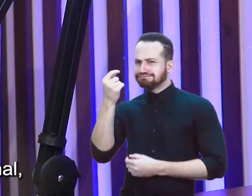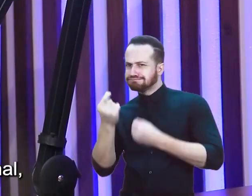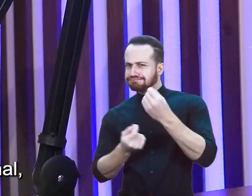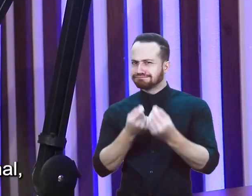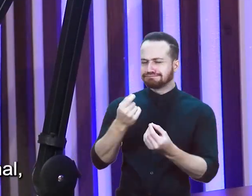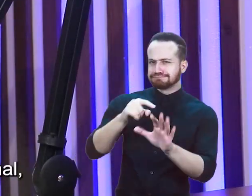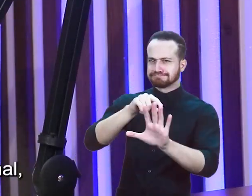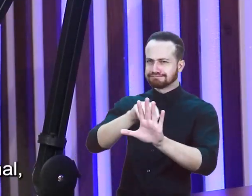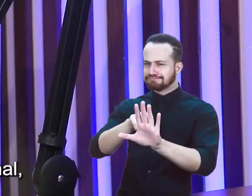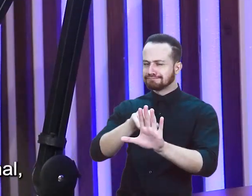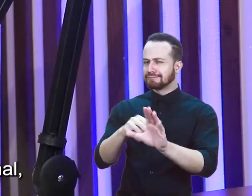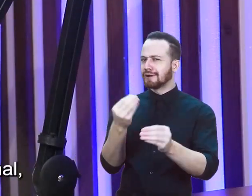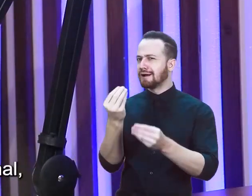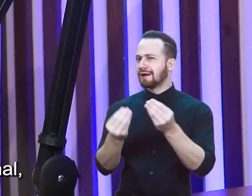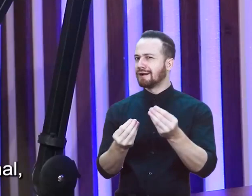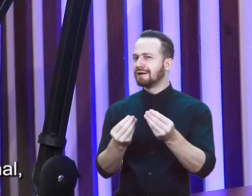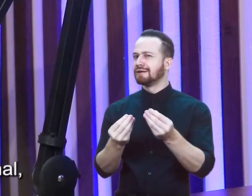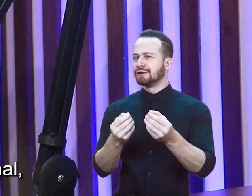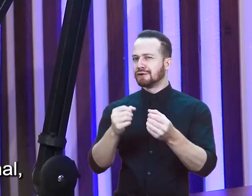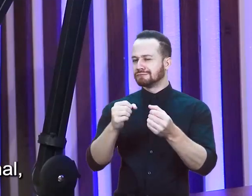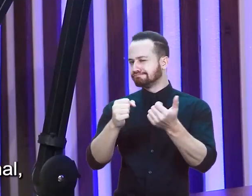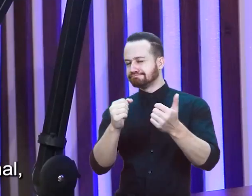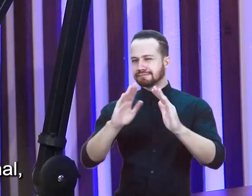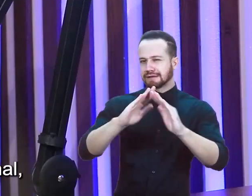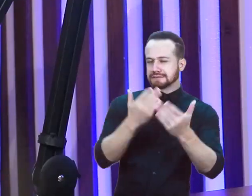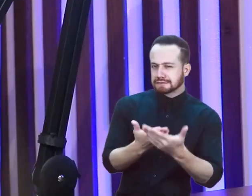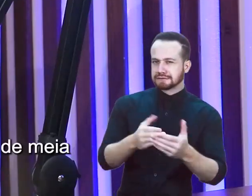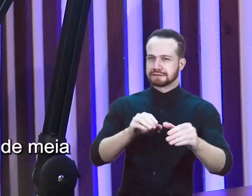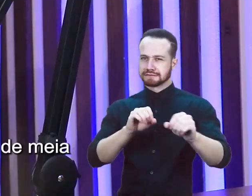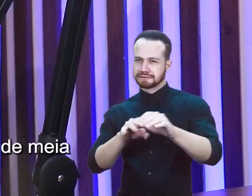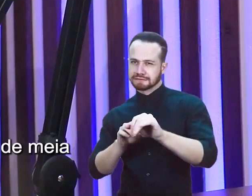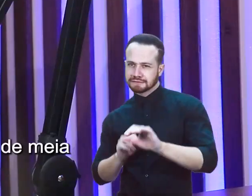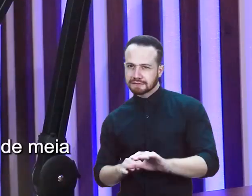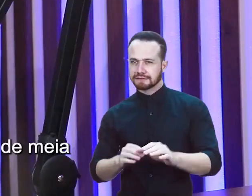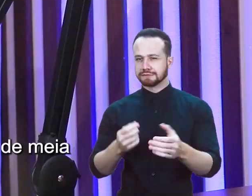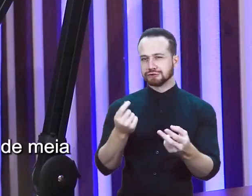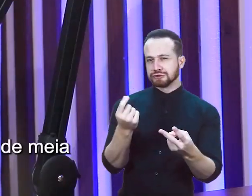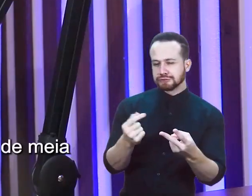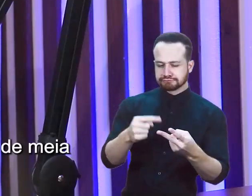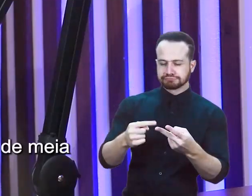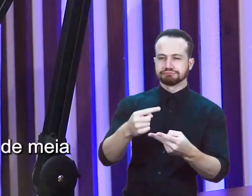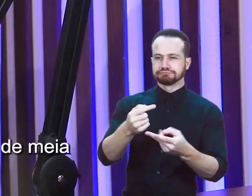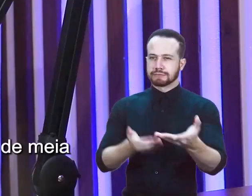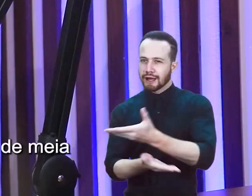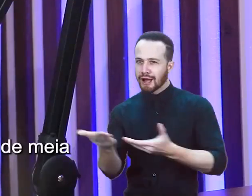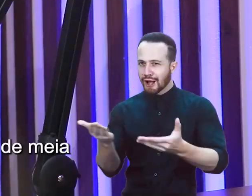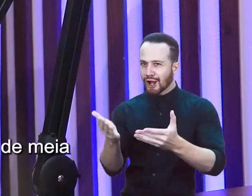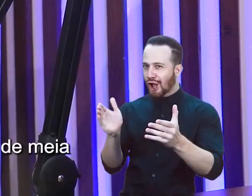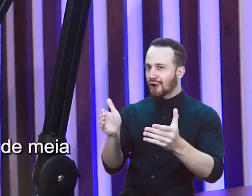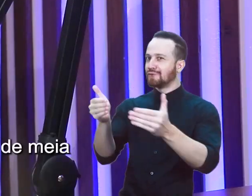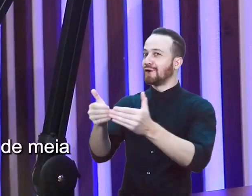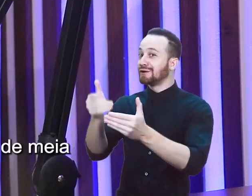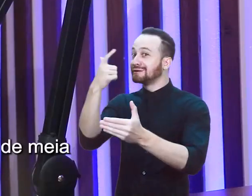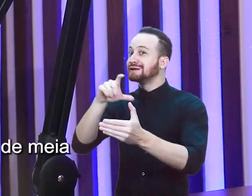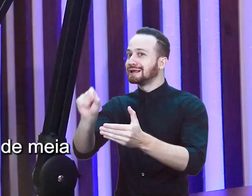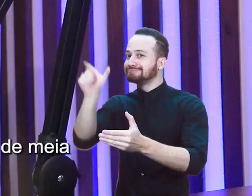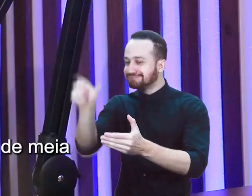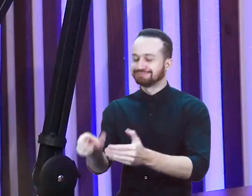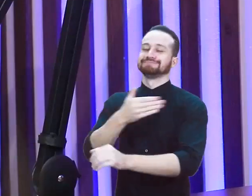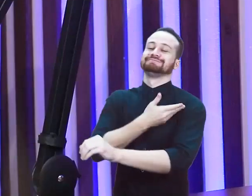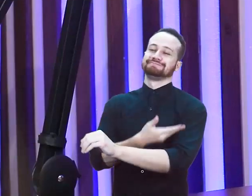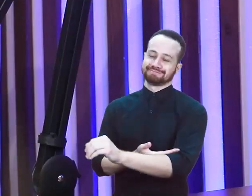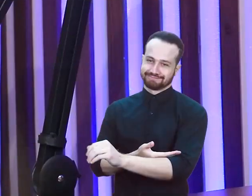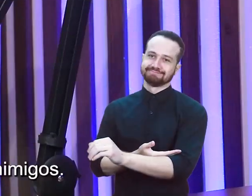vai fazer com que o sistema educacional, o sistema econômico gire em torno de meia dúzia de homens